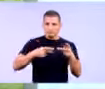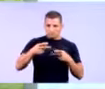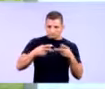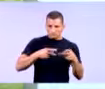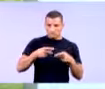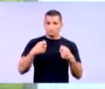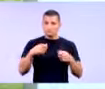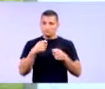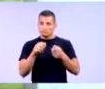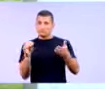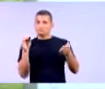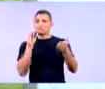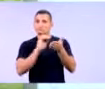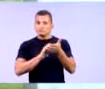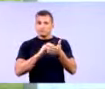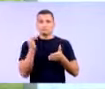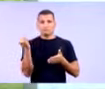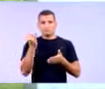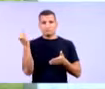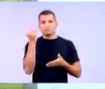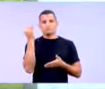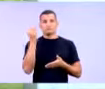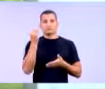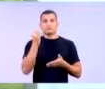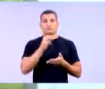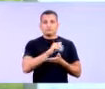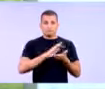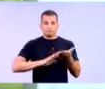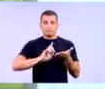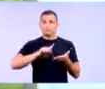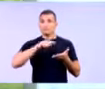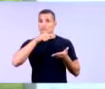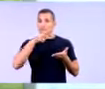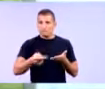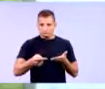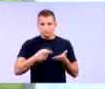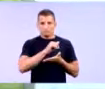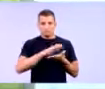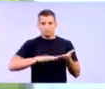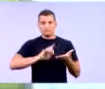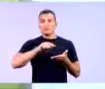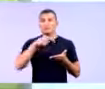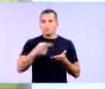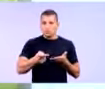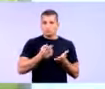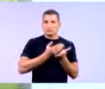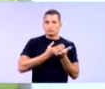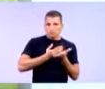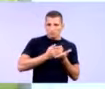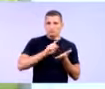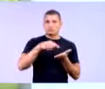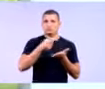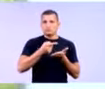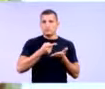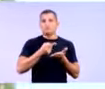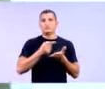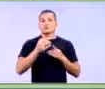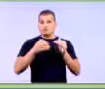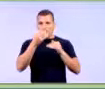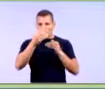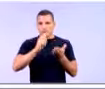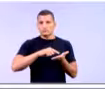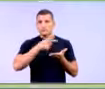referência é sempre um elemento pós-textuais, aquele que vem depois do textual, da introdução, desenvolvimento e conclusão.